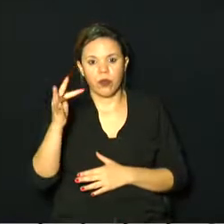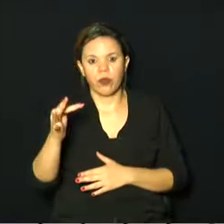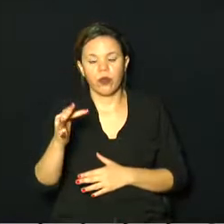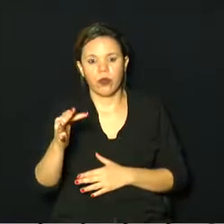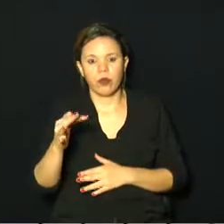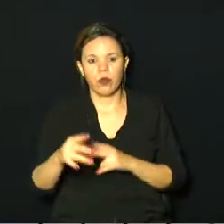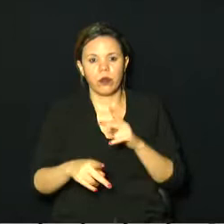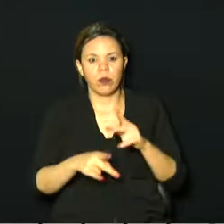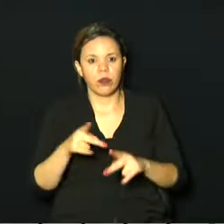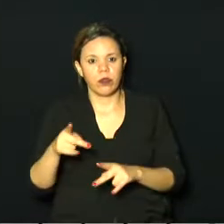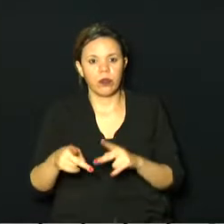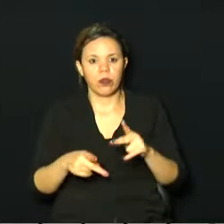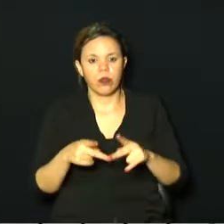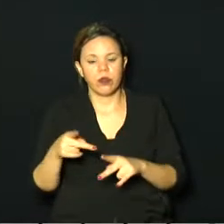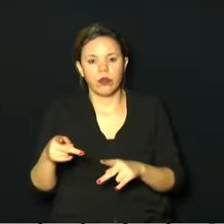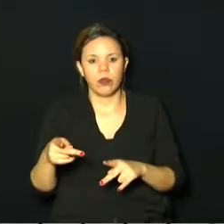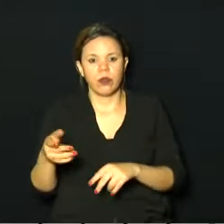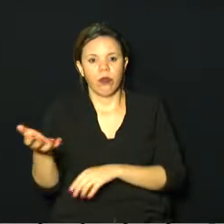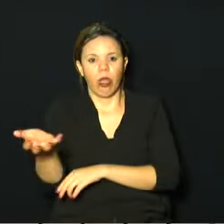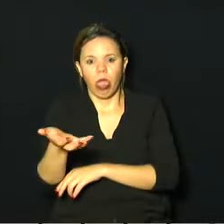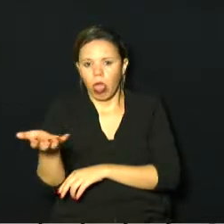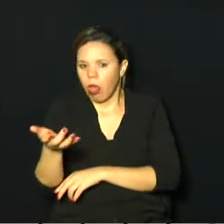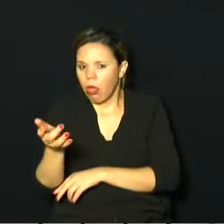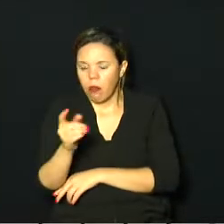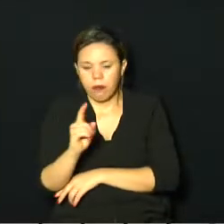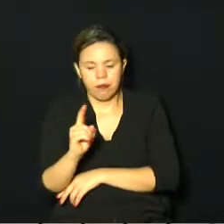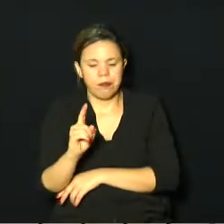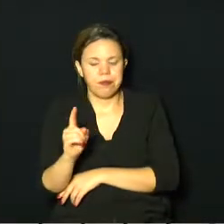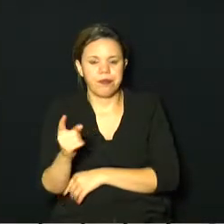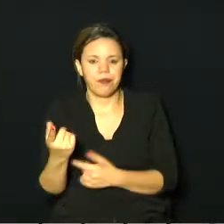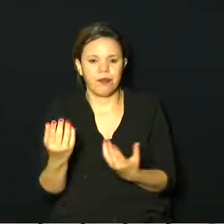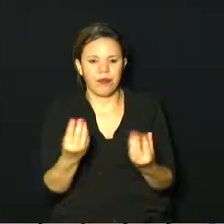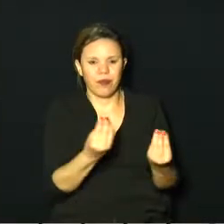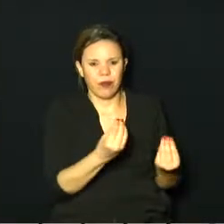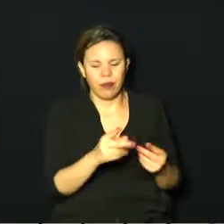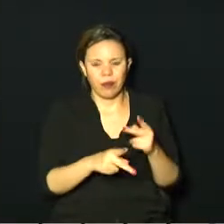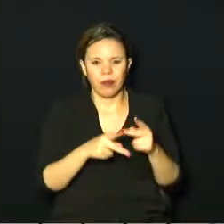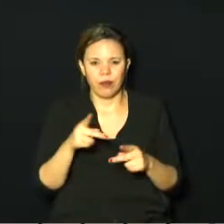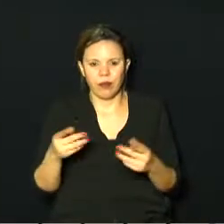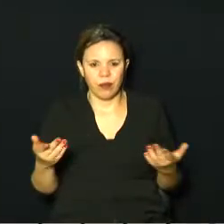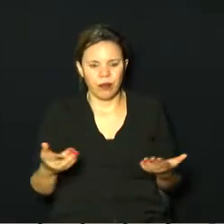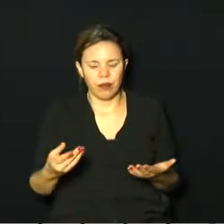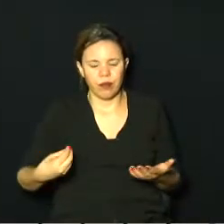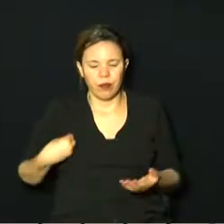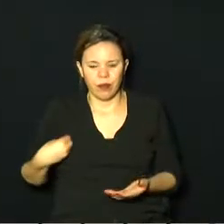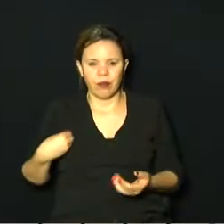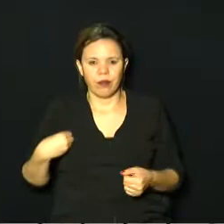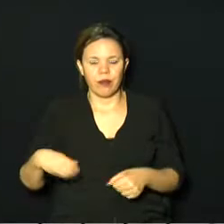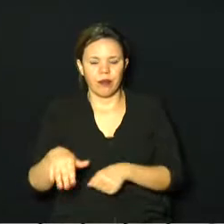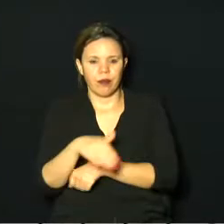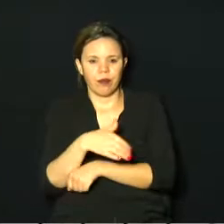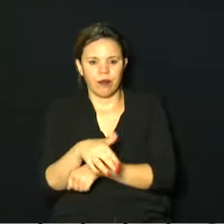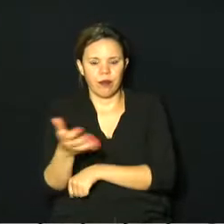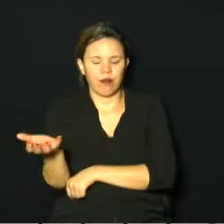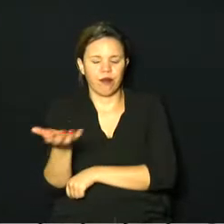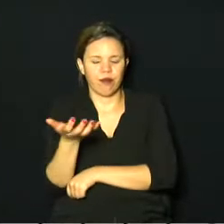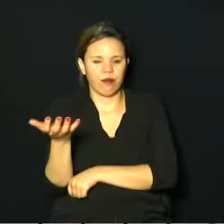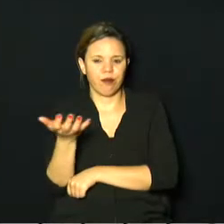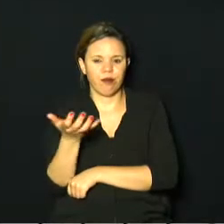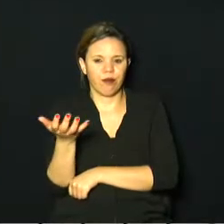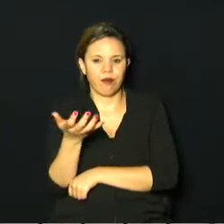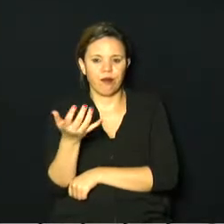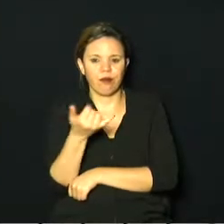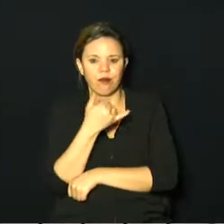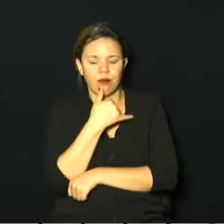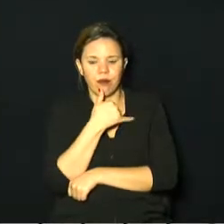torne pessoas em situação de rua, como a gente viu milhares de pessoas hoje vivendo numa situação